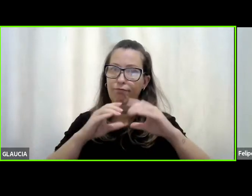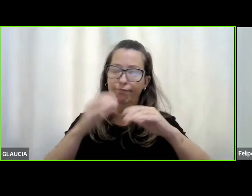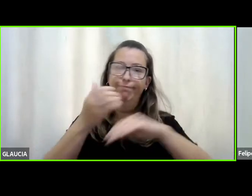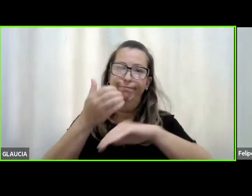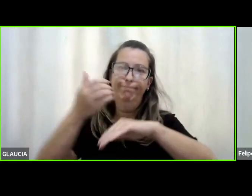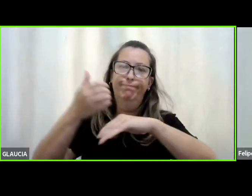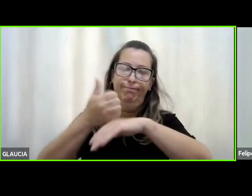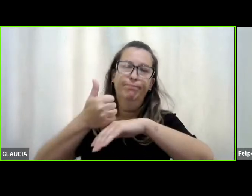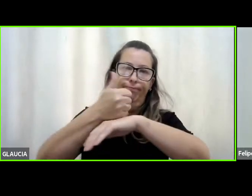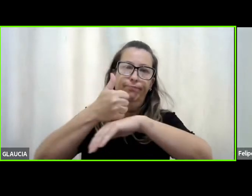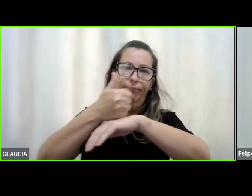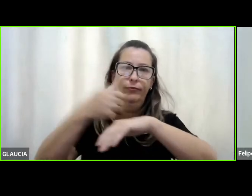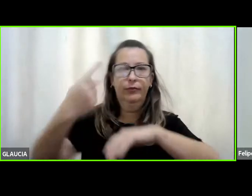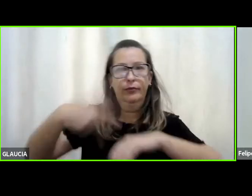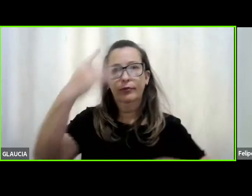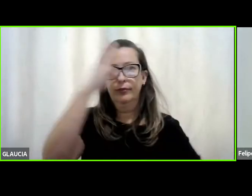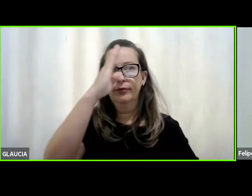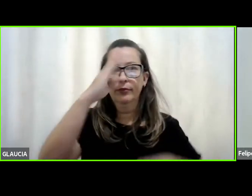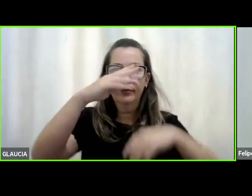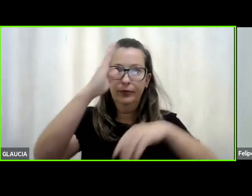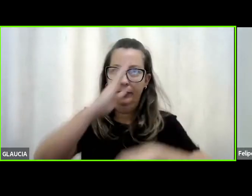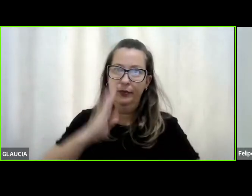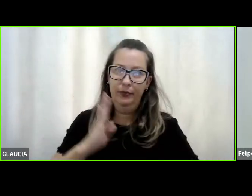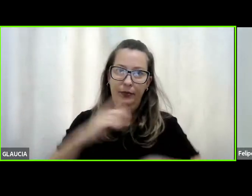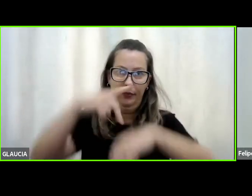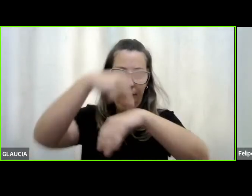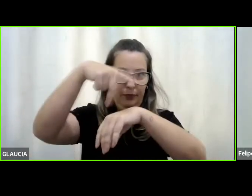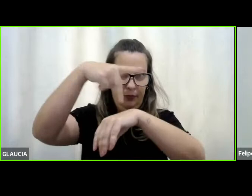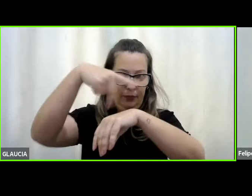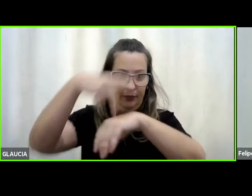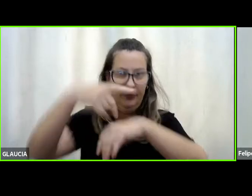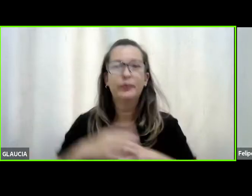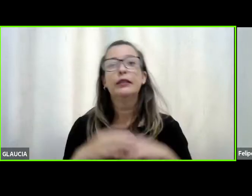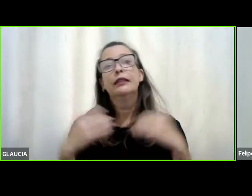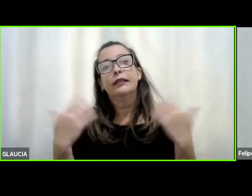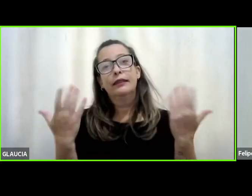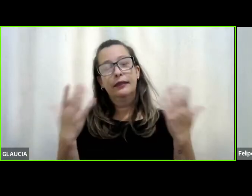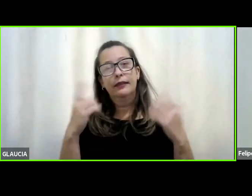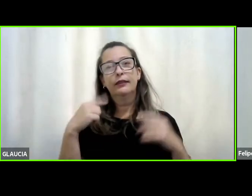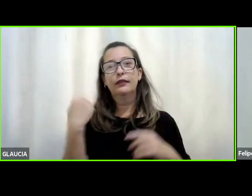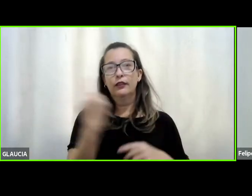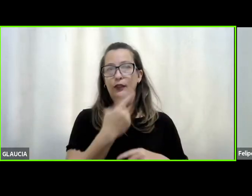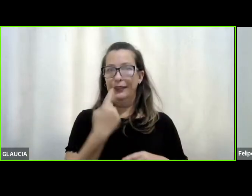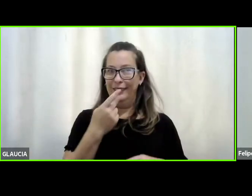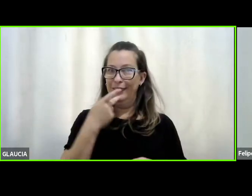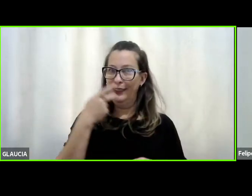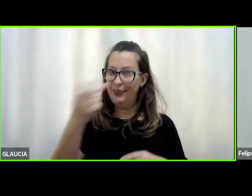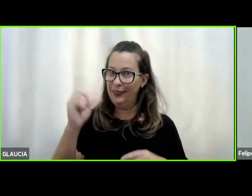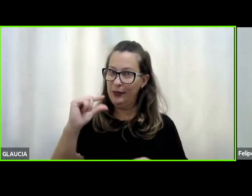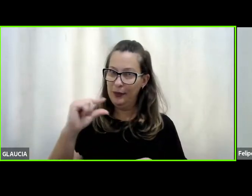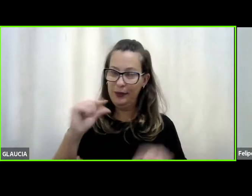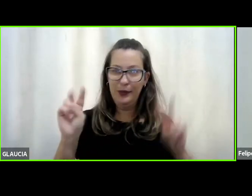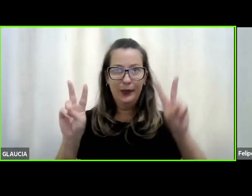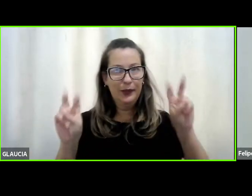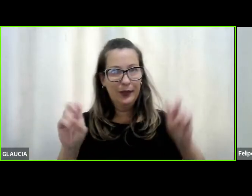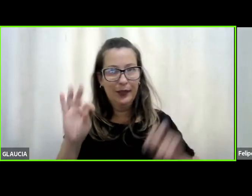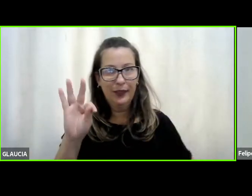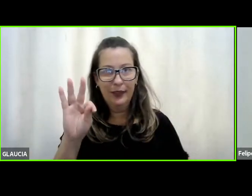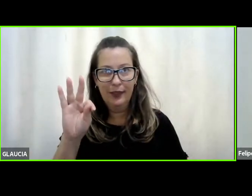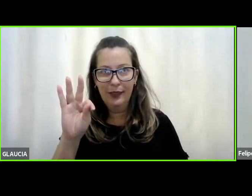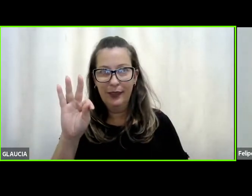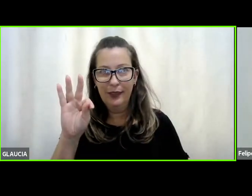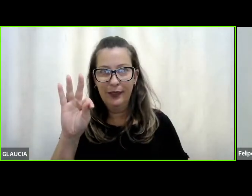nosso país. Então, falar um pouco aqui da TVE Bahia e da Educadora FM da Bahia, para mim,